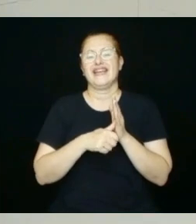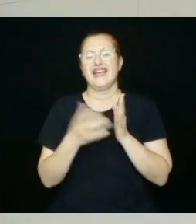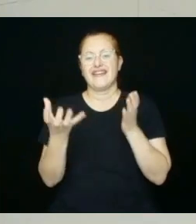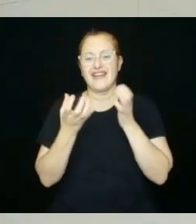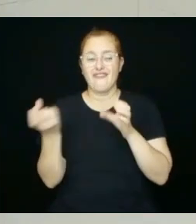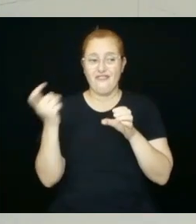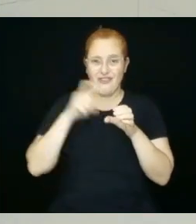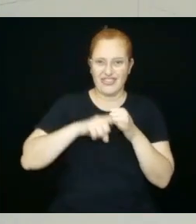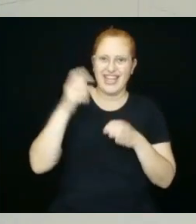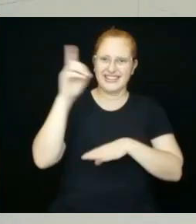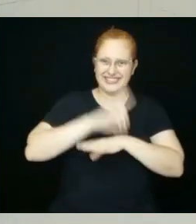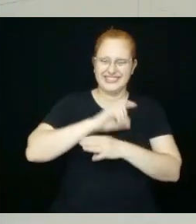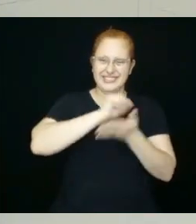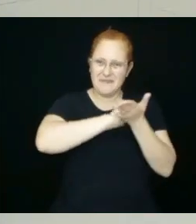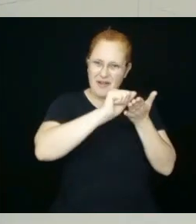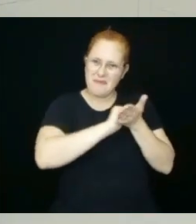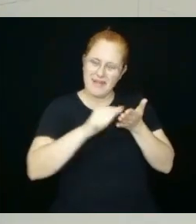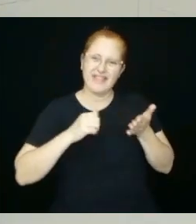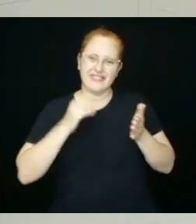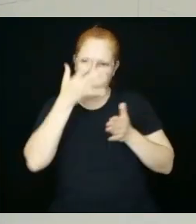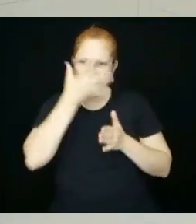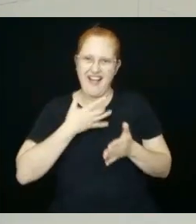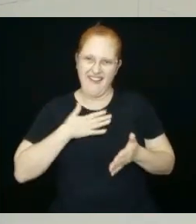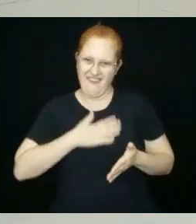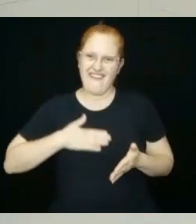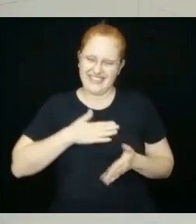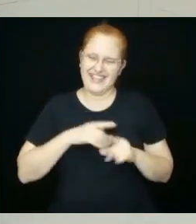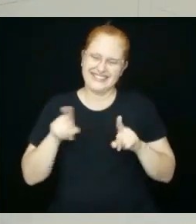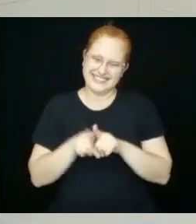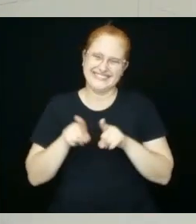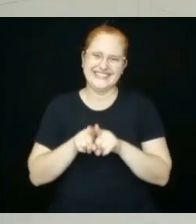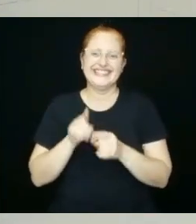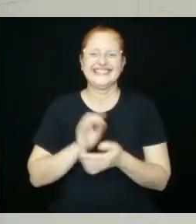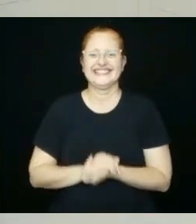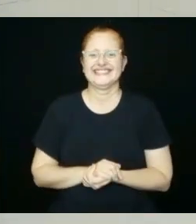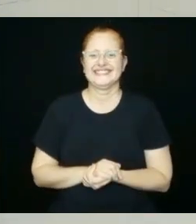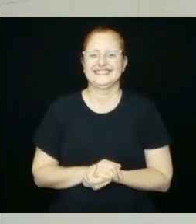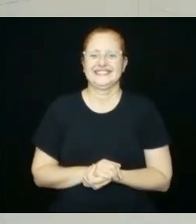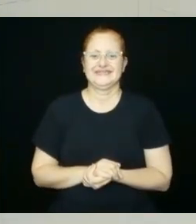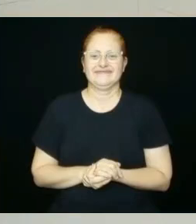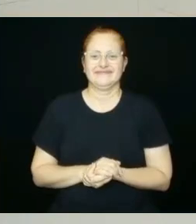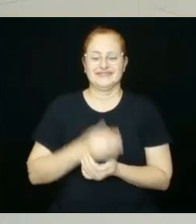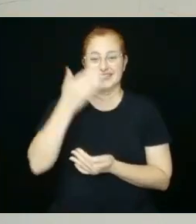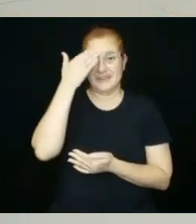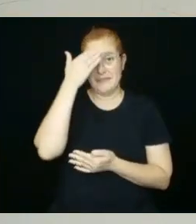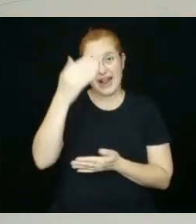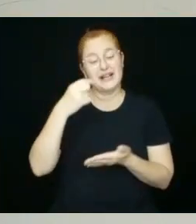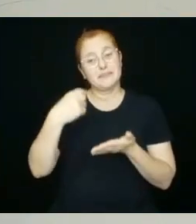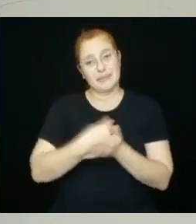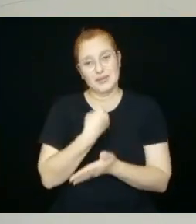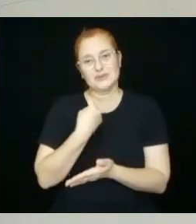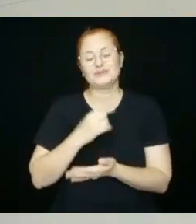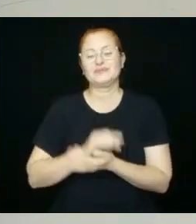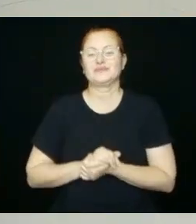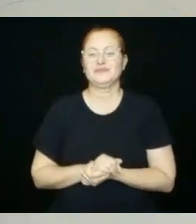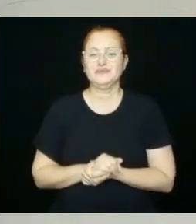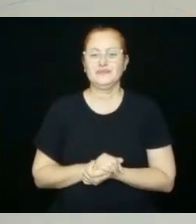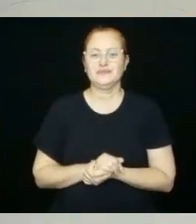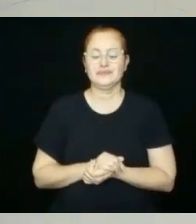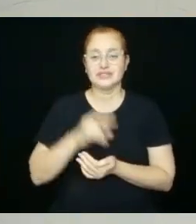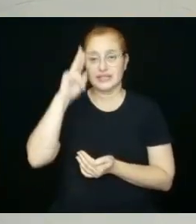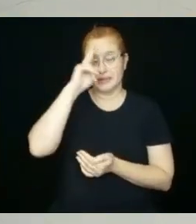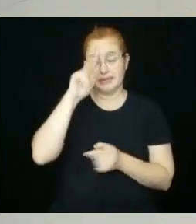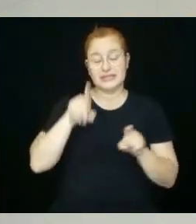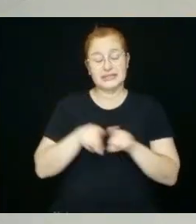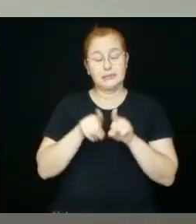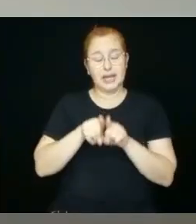para registrar, porque eu acho que eu vou gostar, assim, bastante. Isso é legal mesmo. Sim. Obrigado pela pergunta. Né? Sim. Eu lembrei